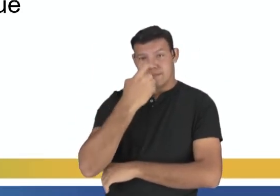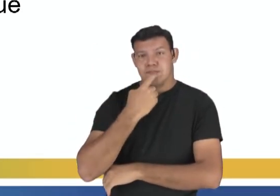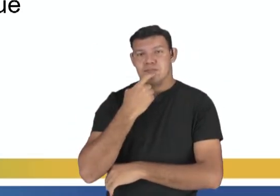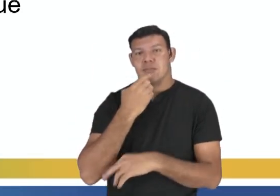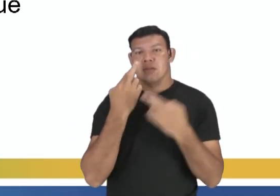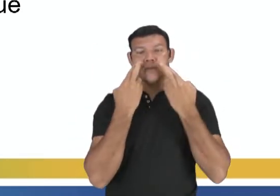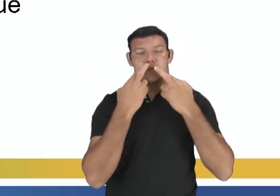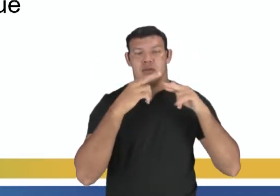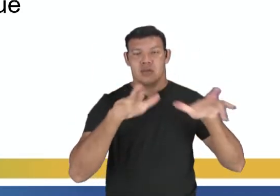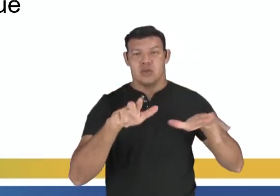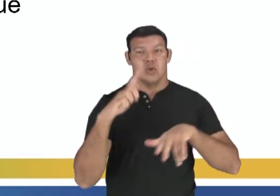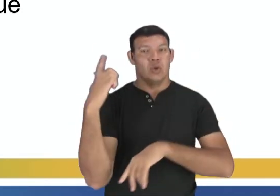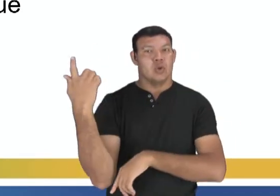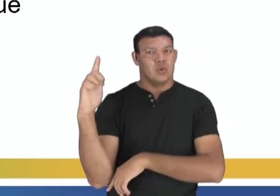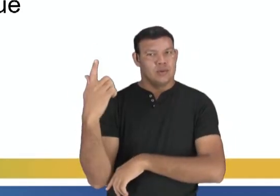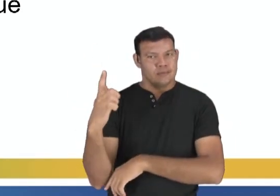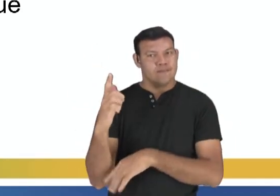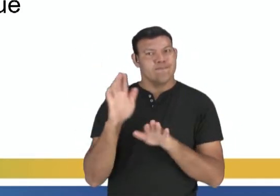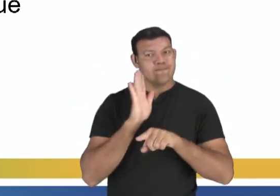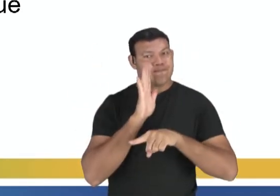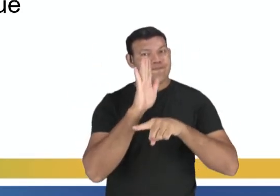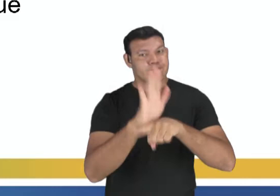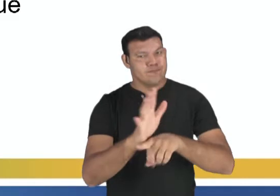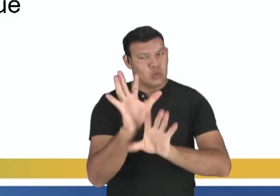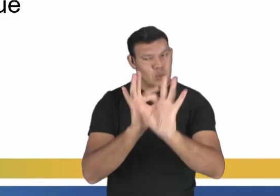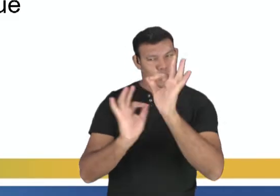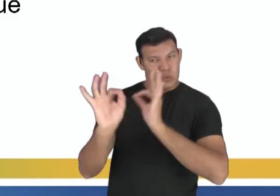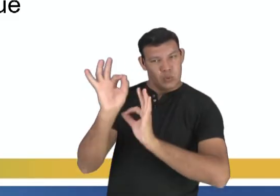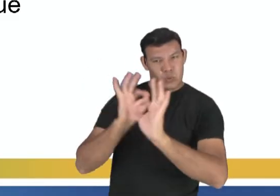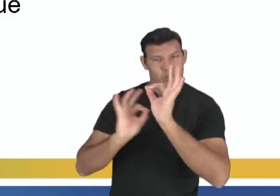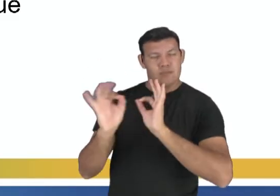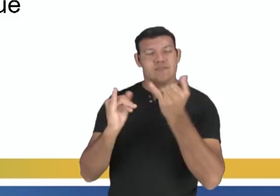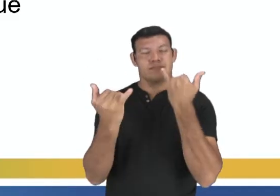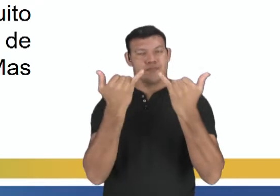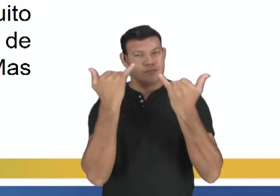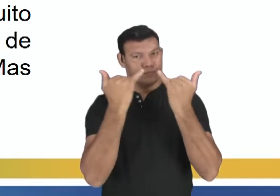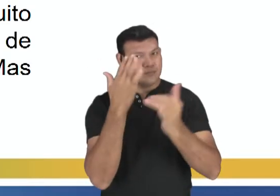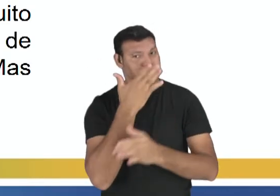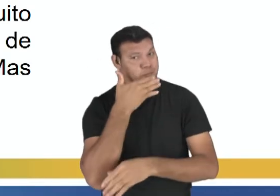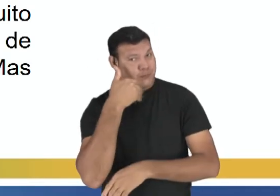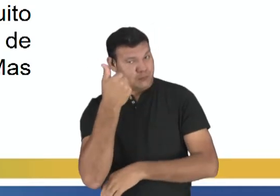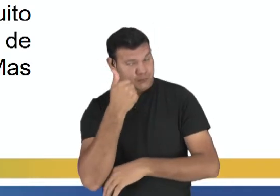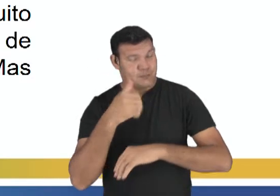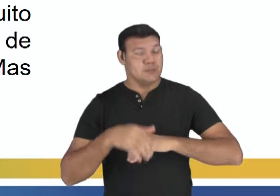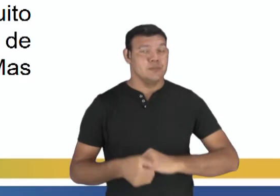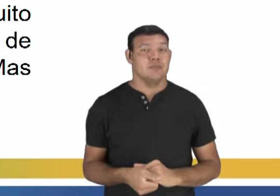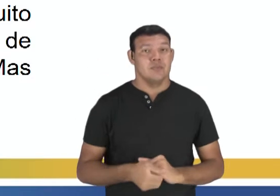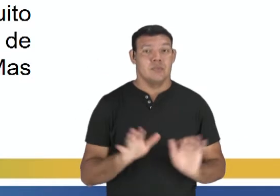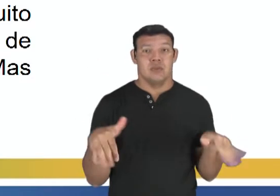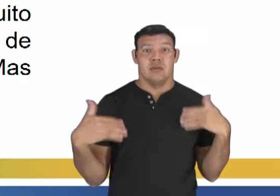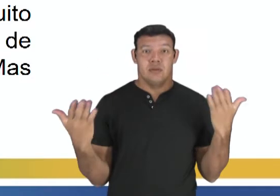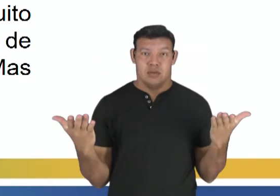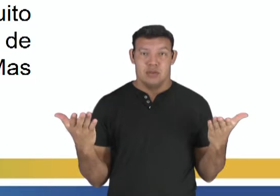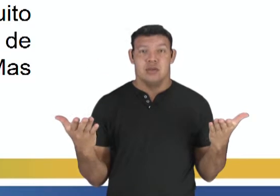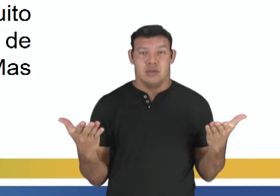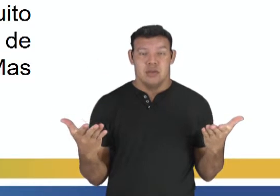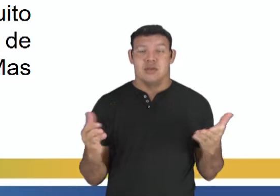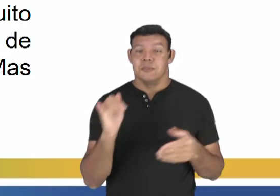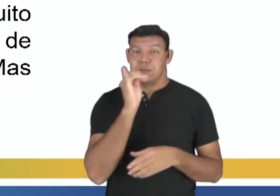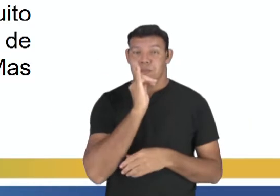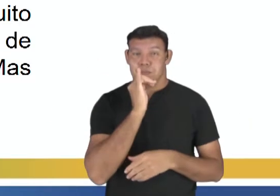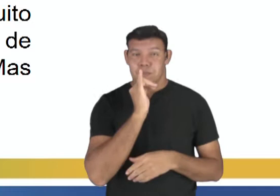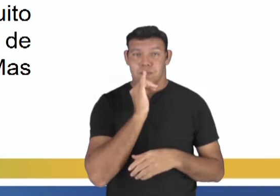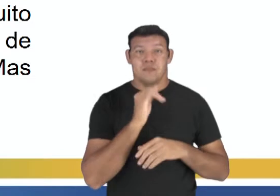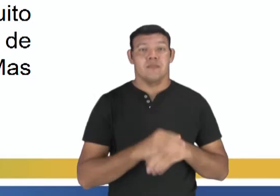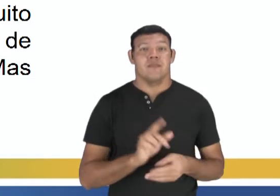recursos geográficos que contribuem para a organização das informações. E aí nós vamos ter um exemplo